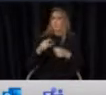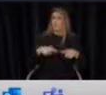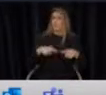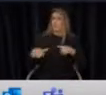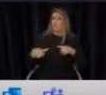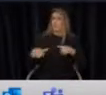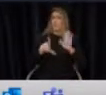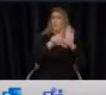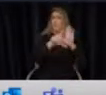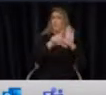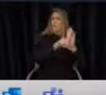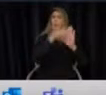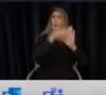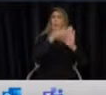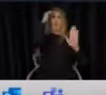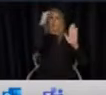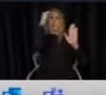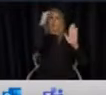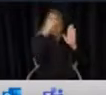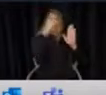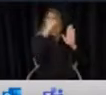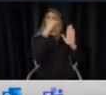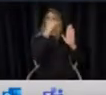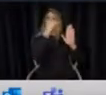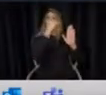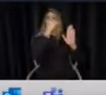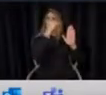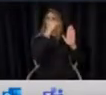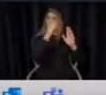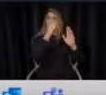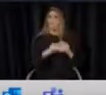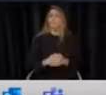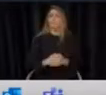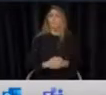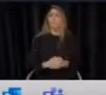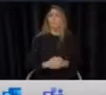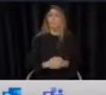o marco para a doação de órgãos foi o ano de